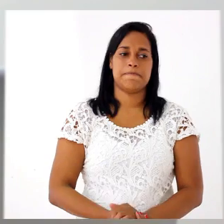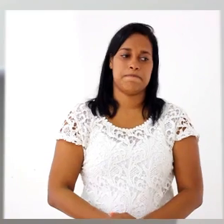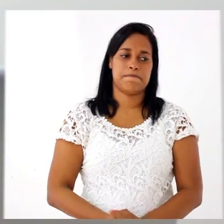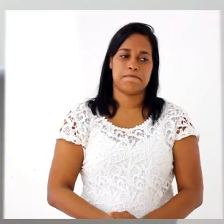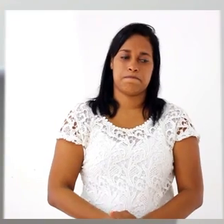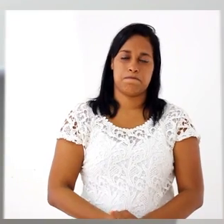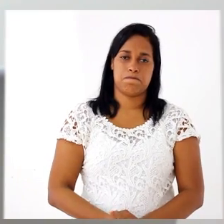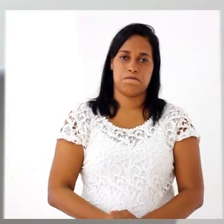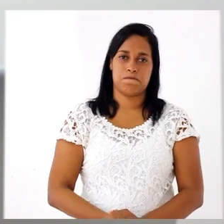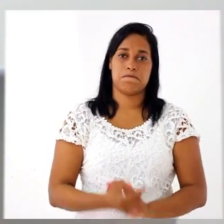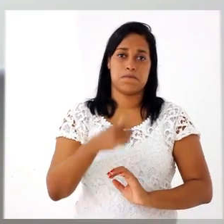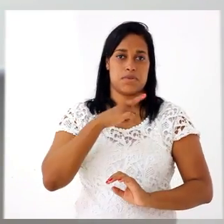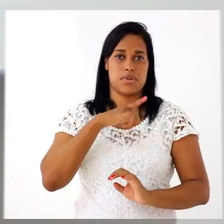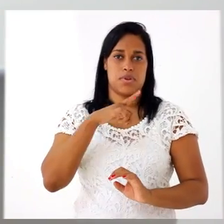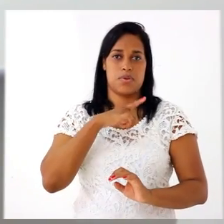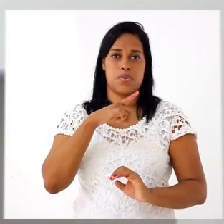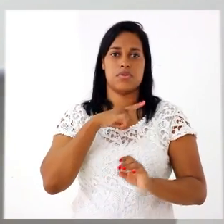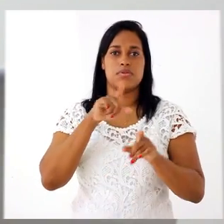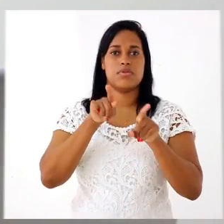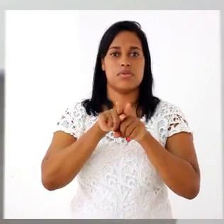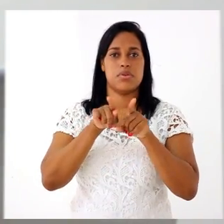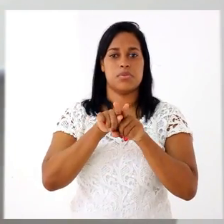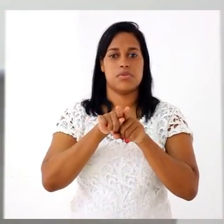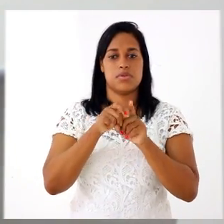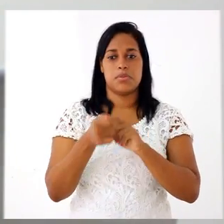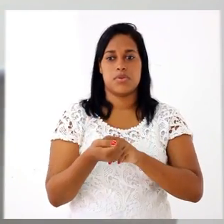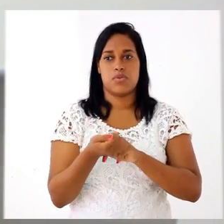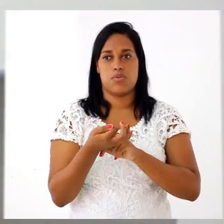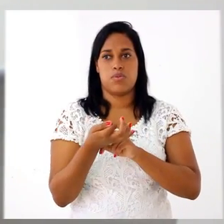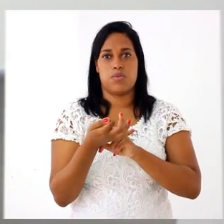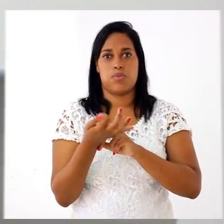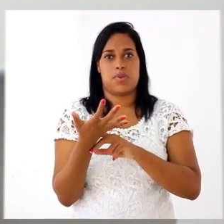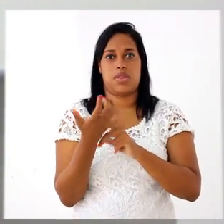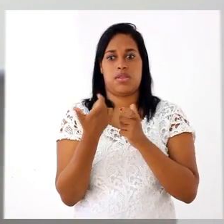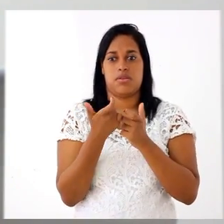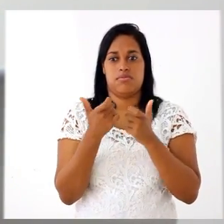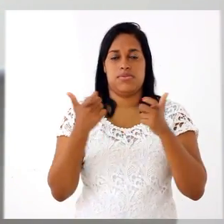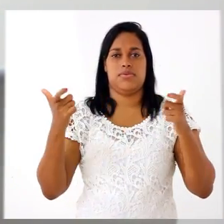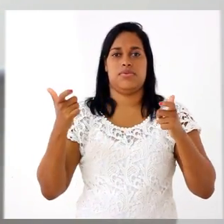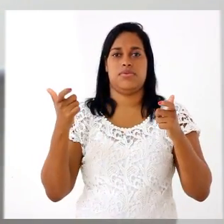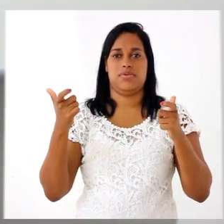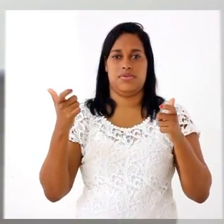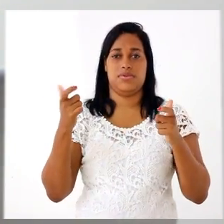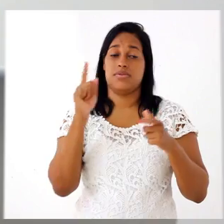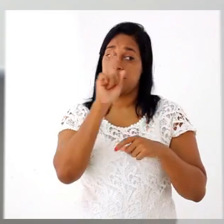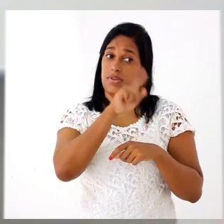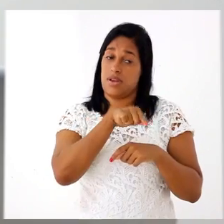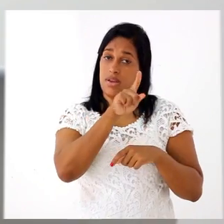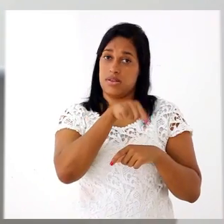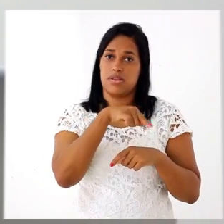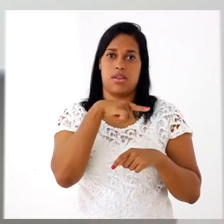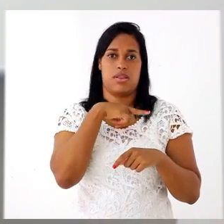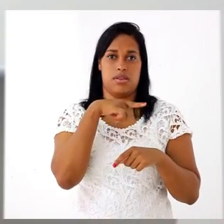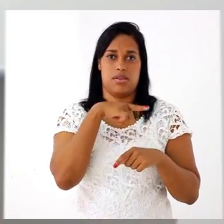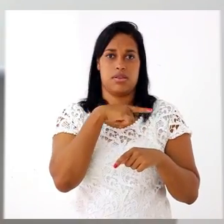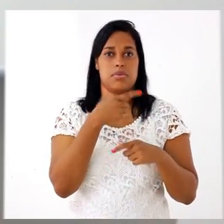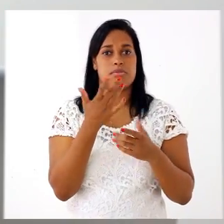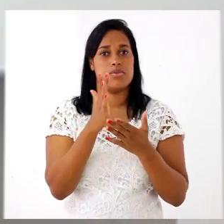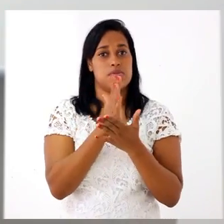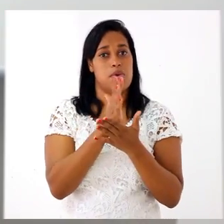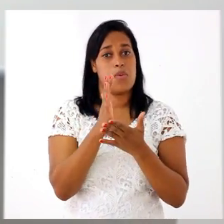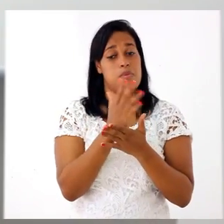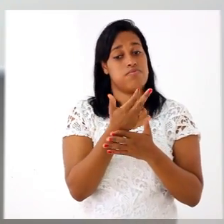E quando temos a cardinalidade de muitos para muitos? Nesse caso, tem uma